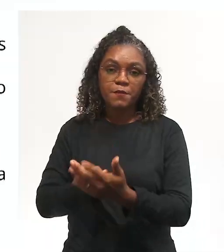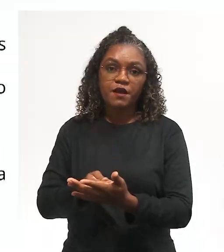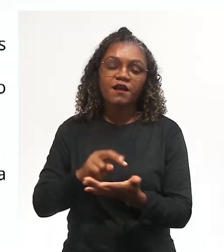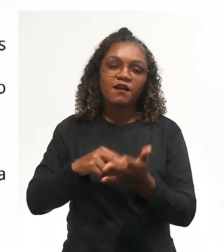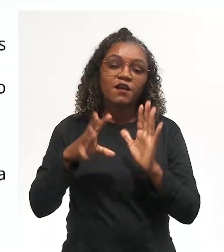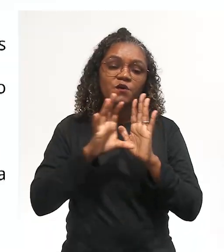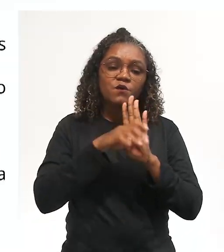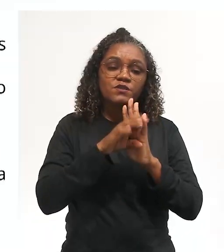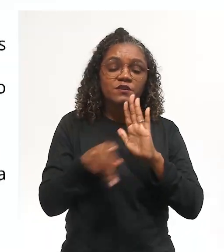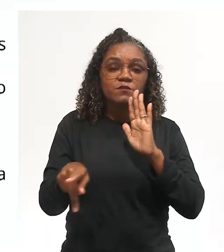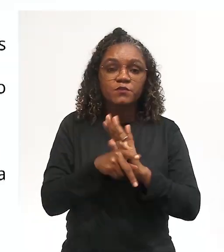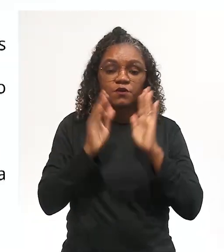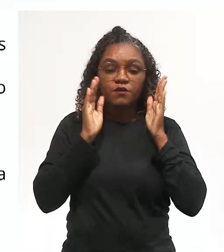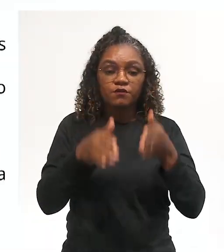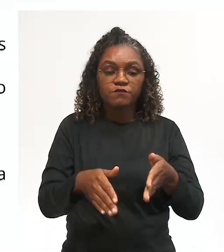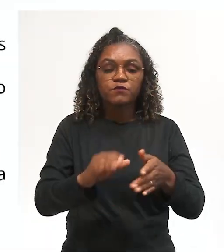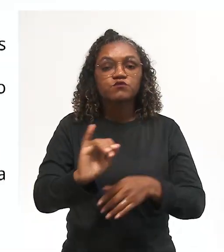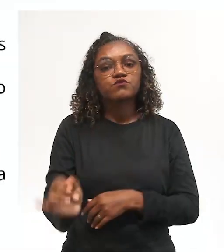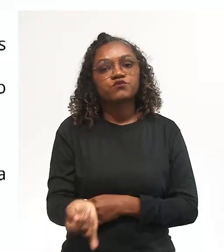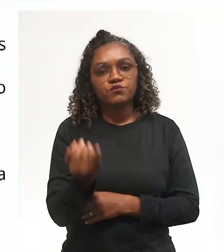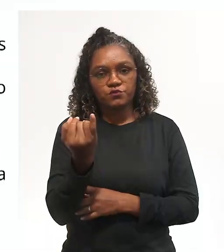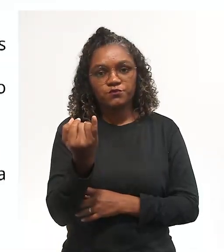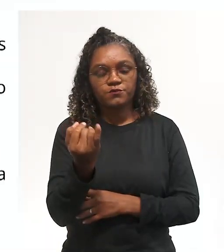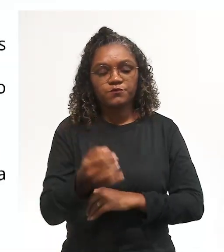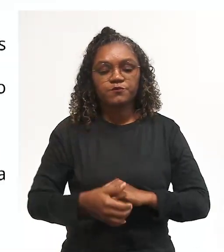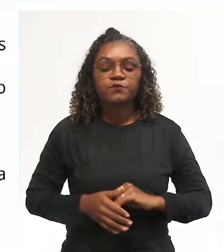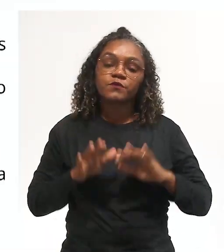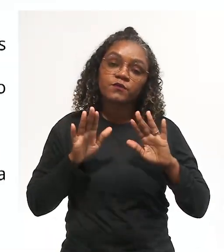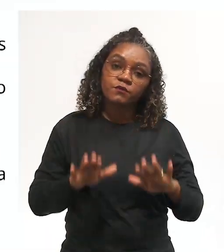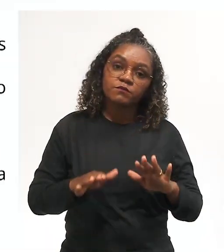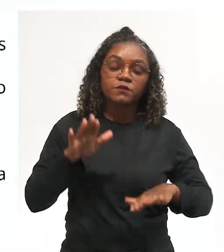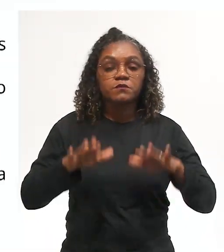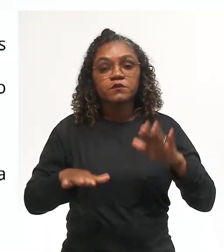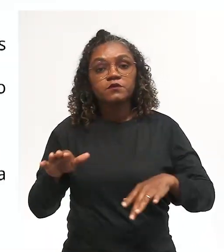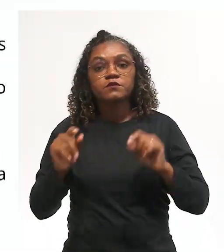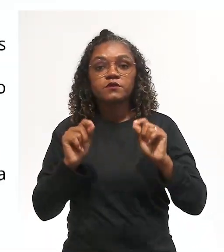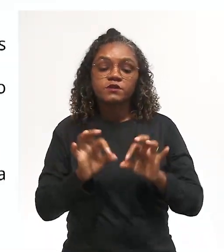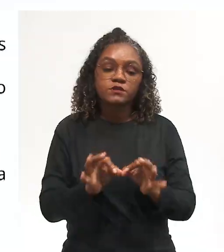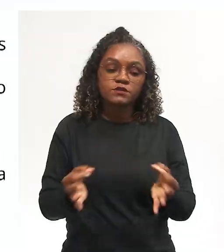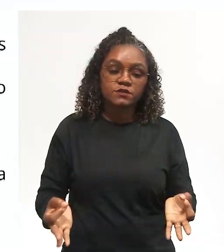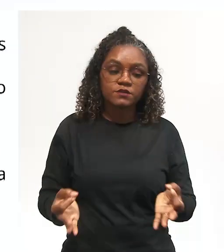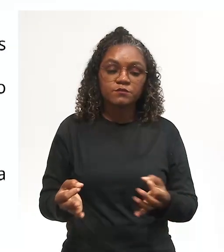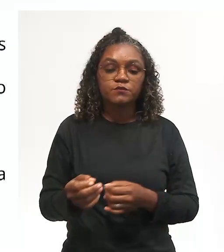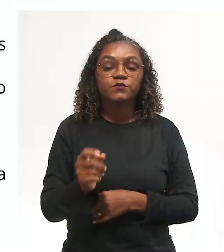conceitos aplicados a juro. Podendo, de forma simplificada também, como